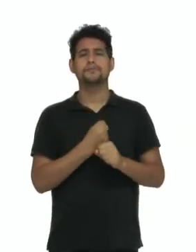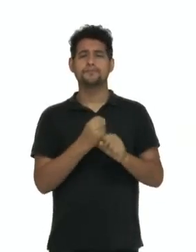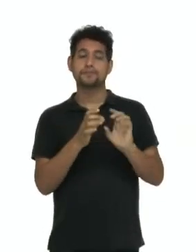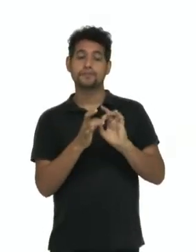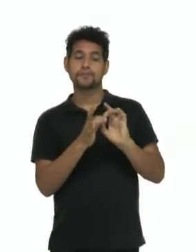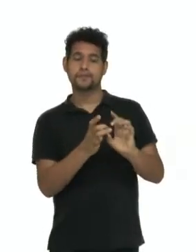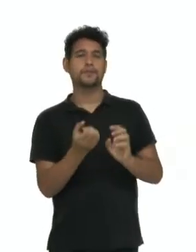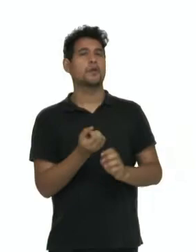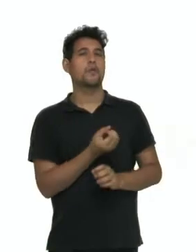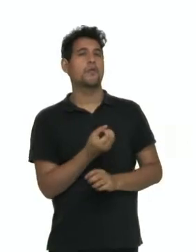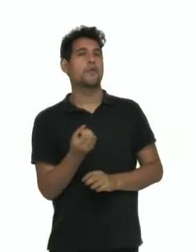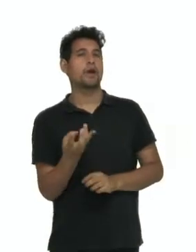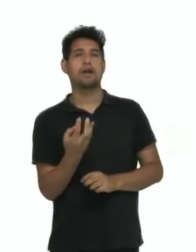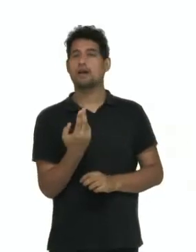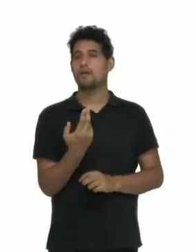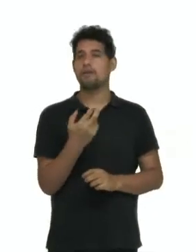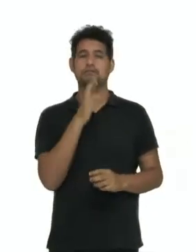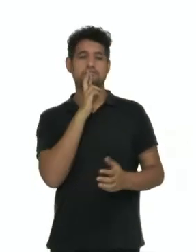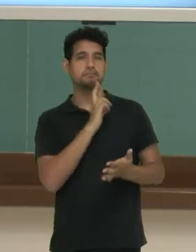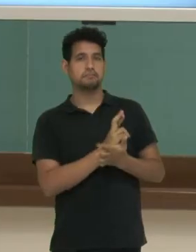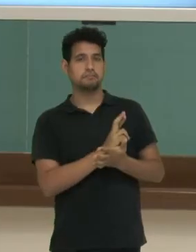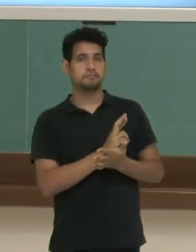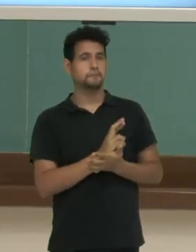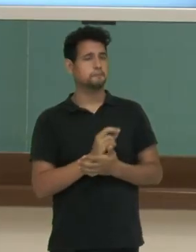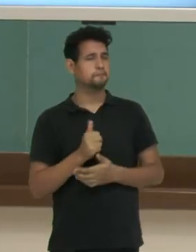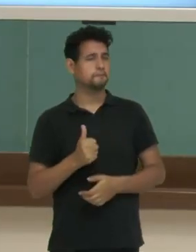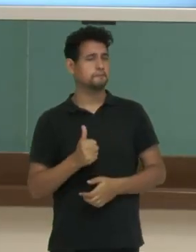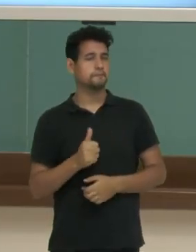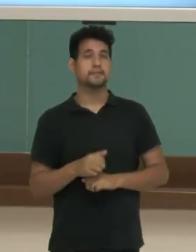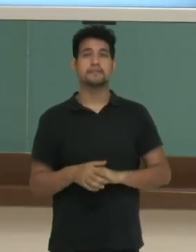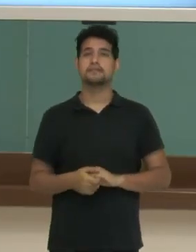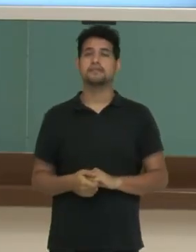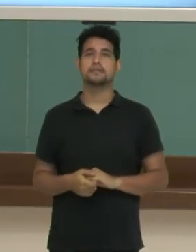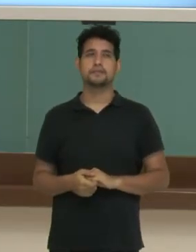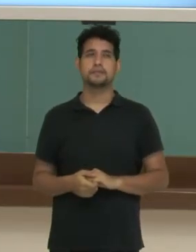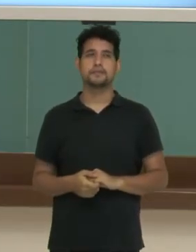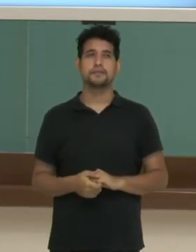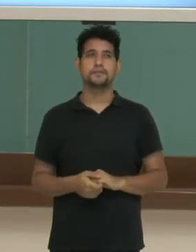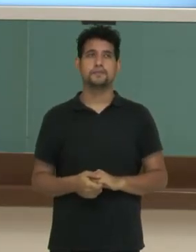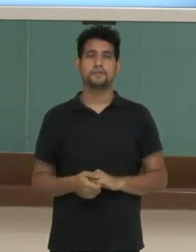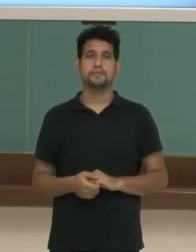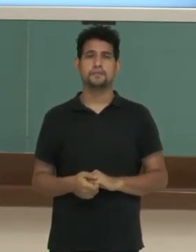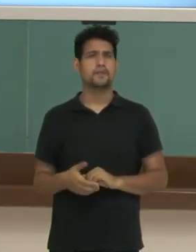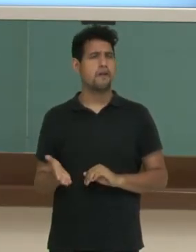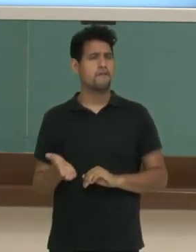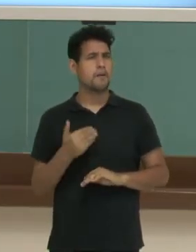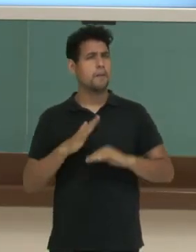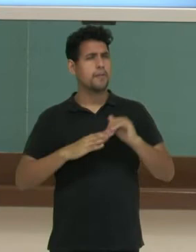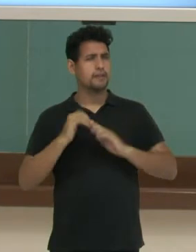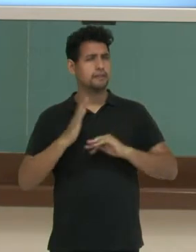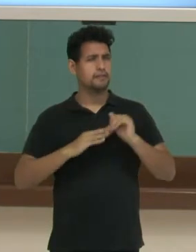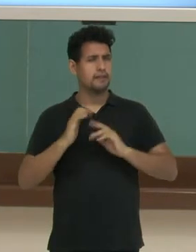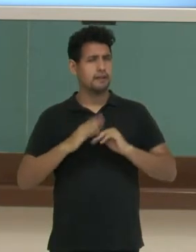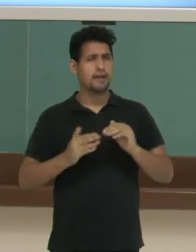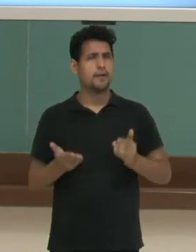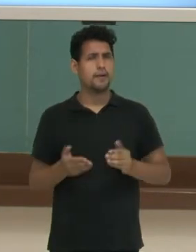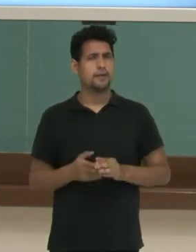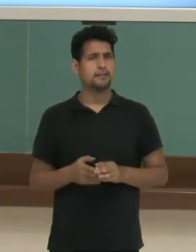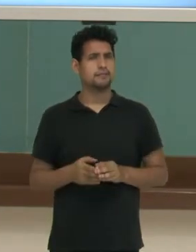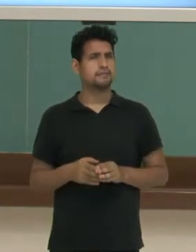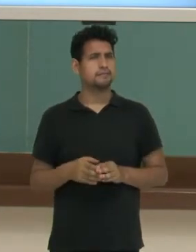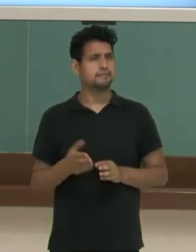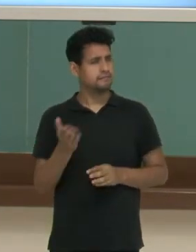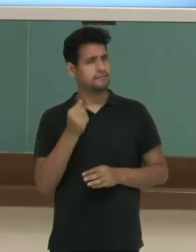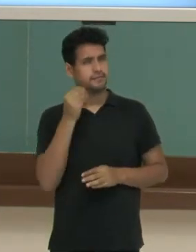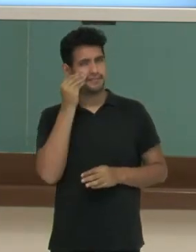a mesma quantidade ali na resposta, tá joia? Belezinha? Então tá bom, né? Então vamos praticar um pouquinho? O que vocês acham?